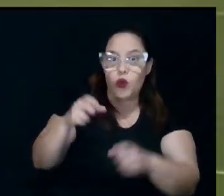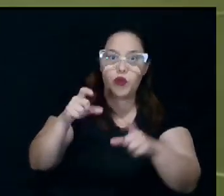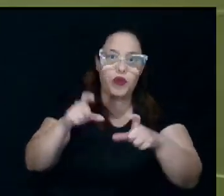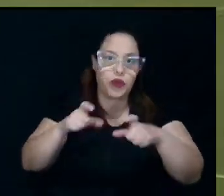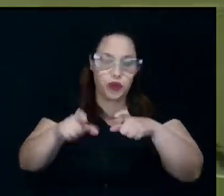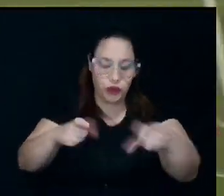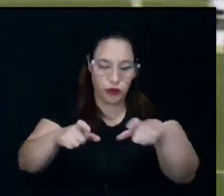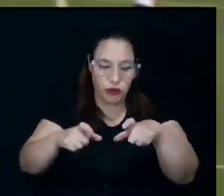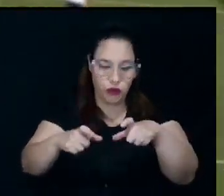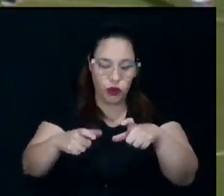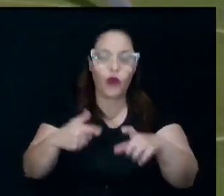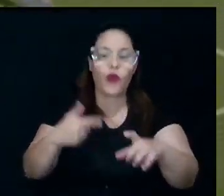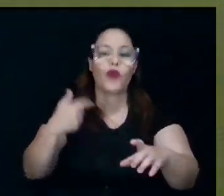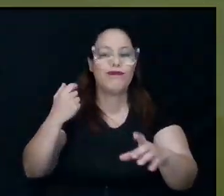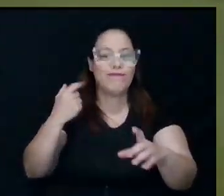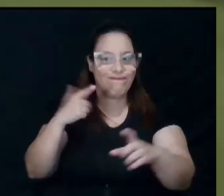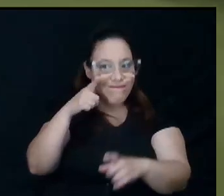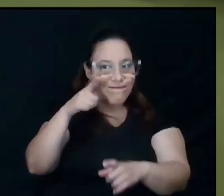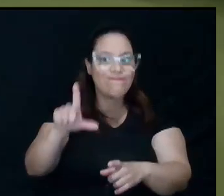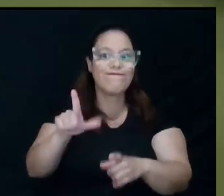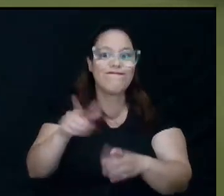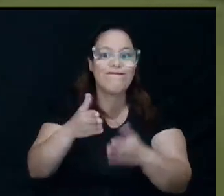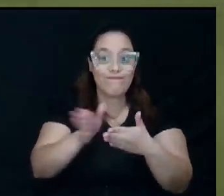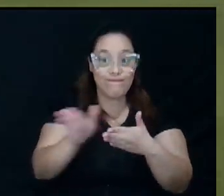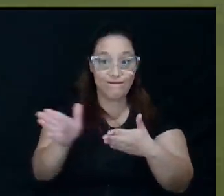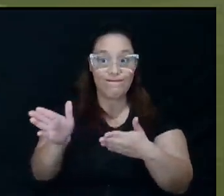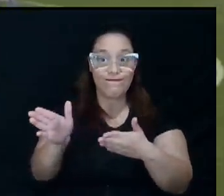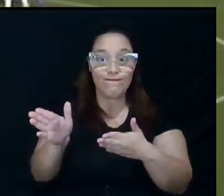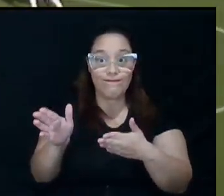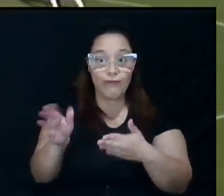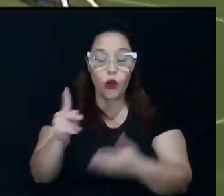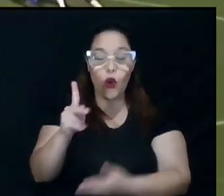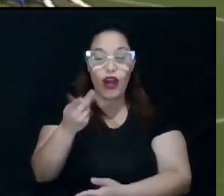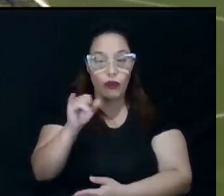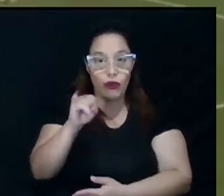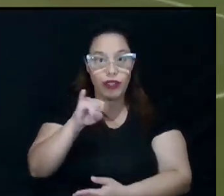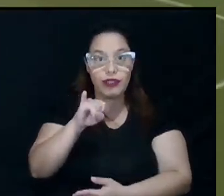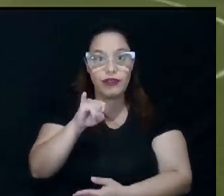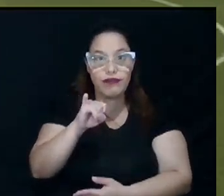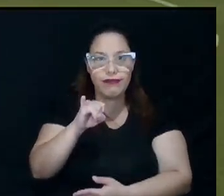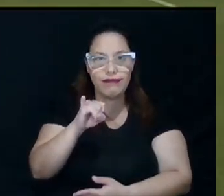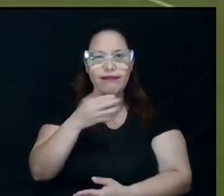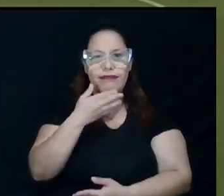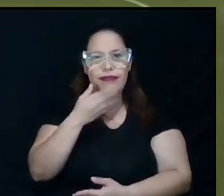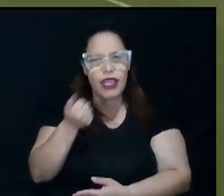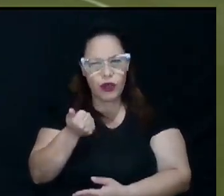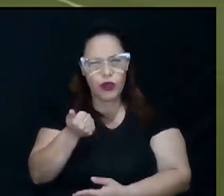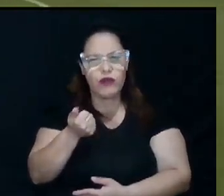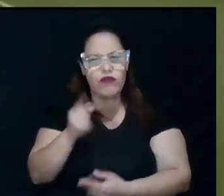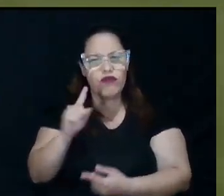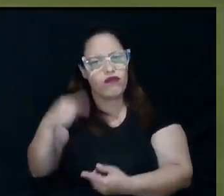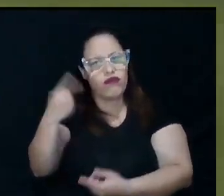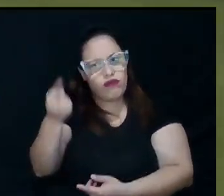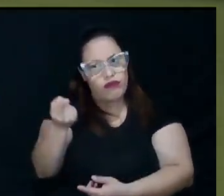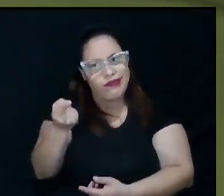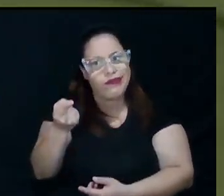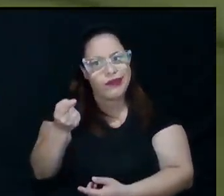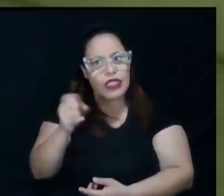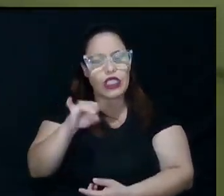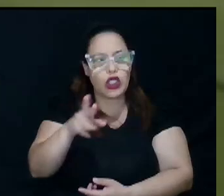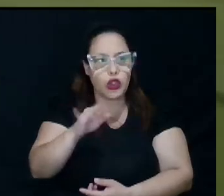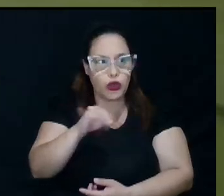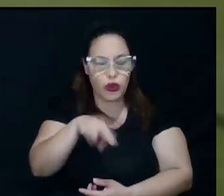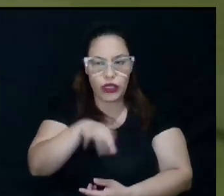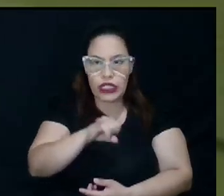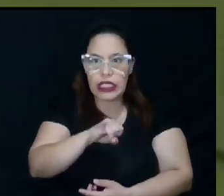a trave e saiu. O Avaí era melhor. No minuto seguinte, Giovani fez ótimo passe nas costas de